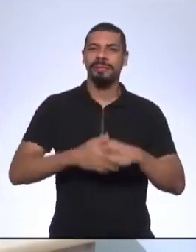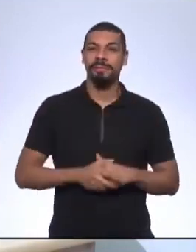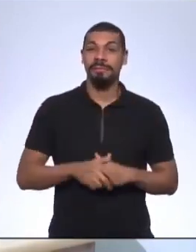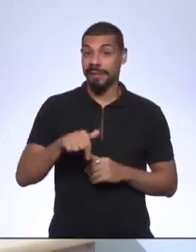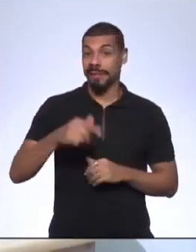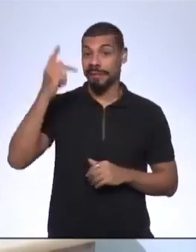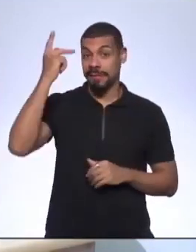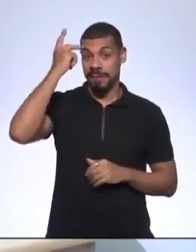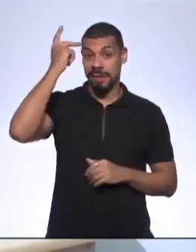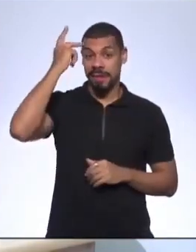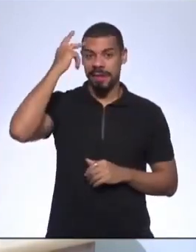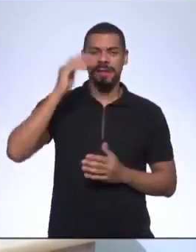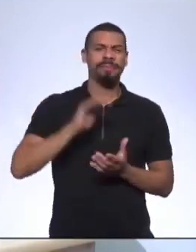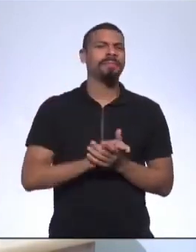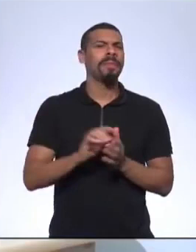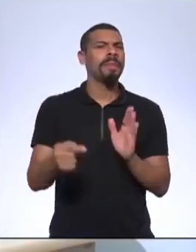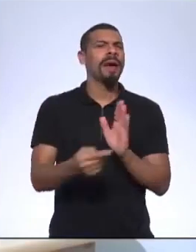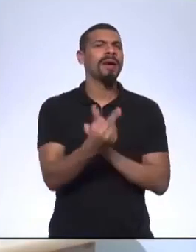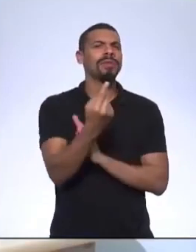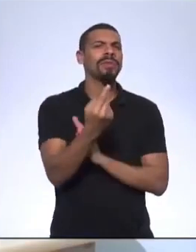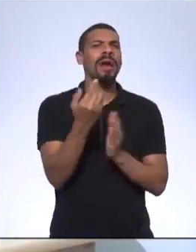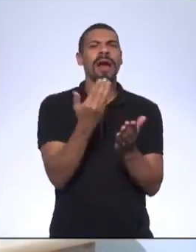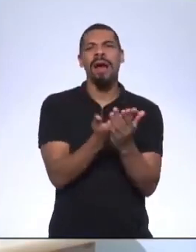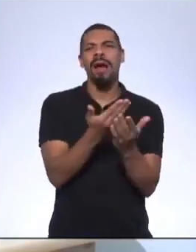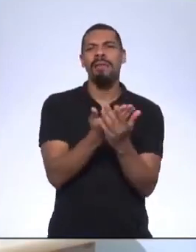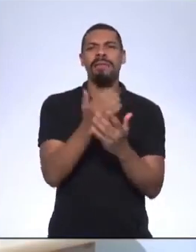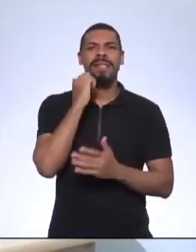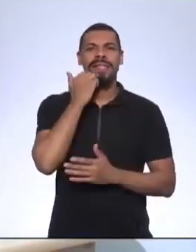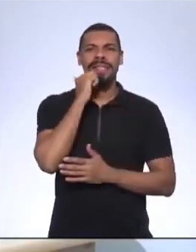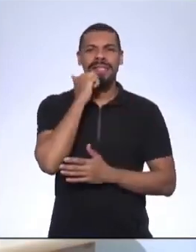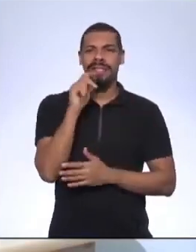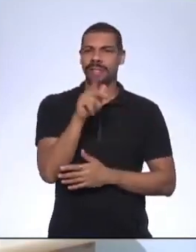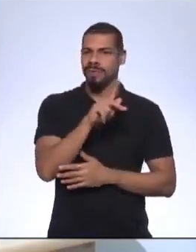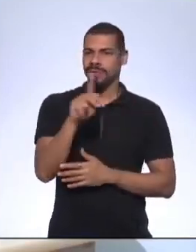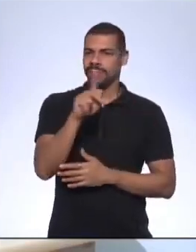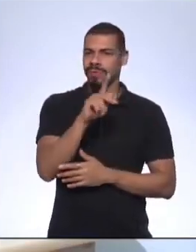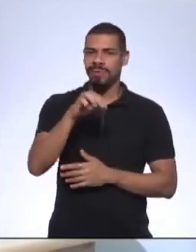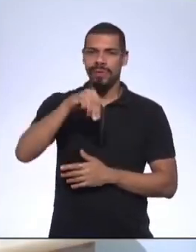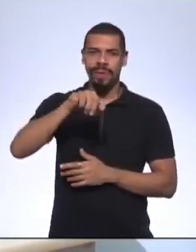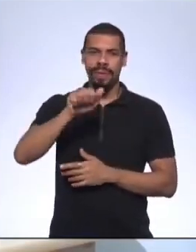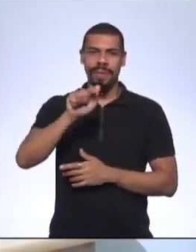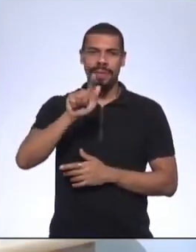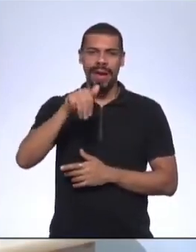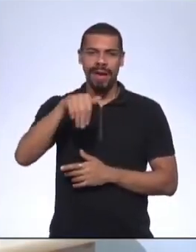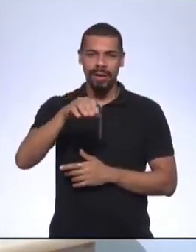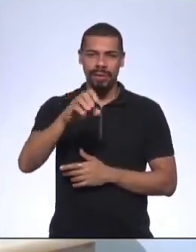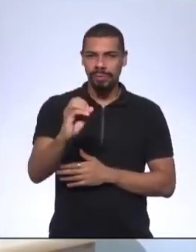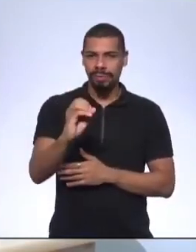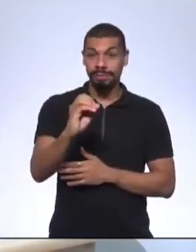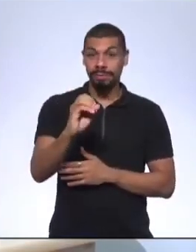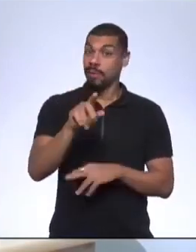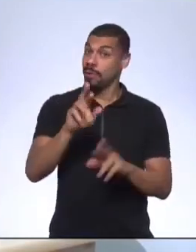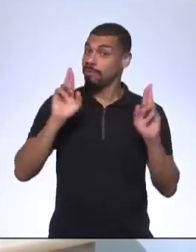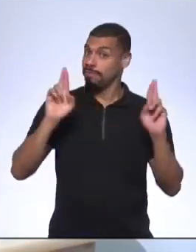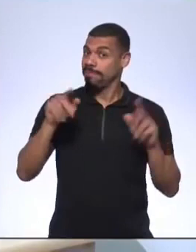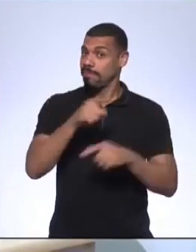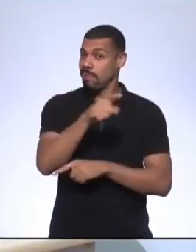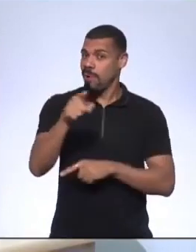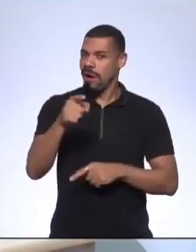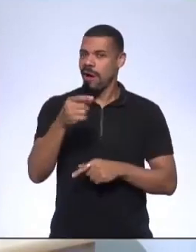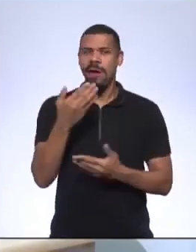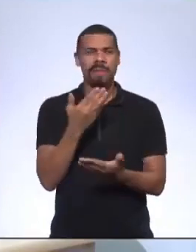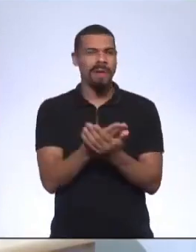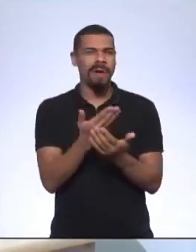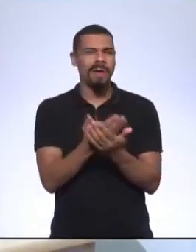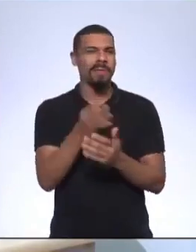São Paulo com mais uma aula de ciências. Eu sou o professor Magno. Eu espero que a gente possa fazer aí uma aula